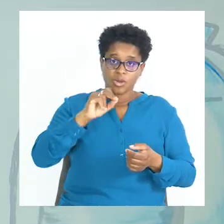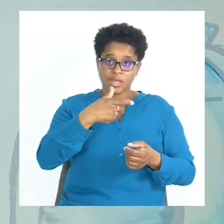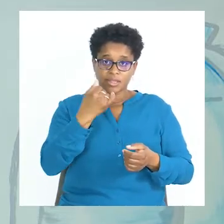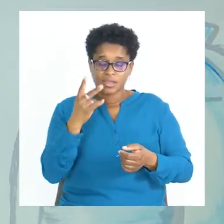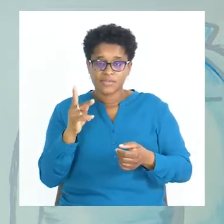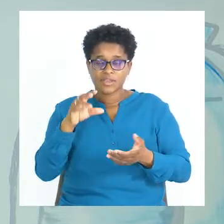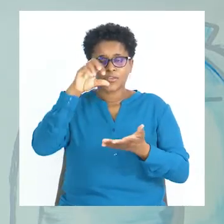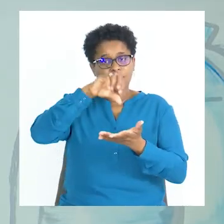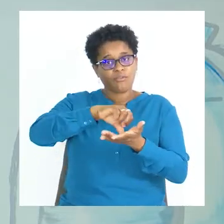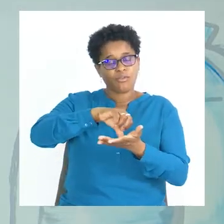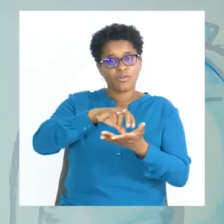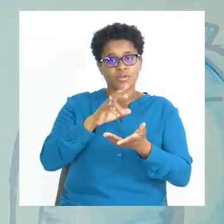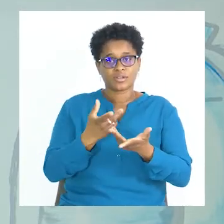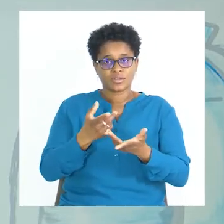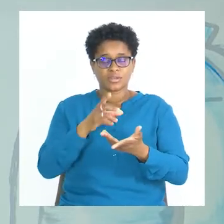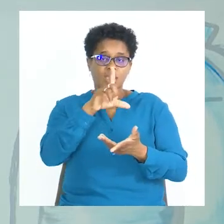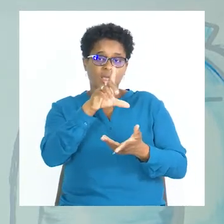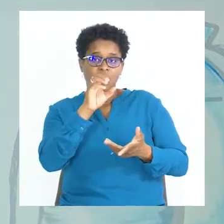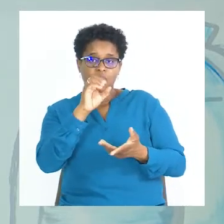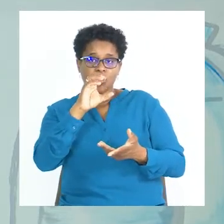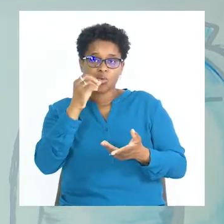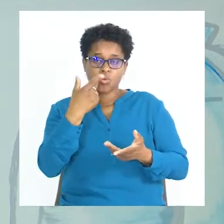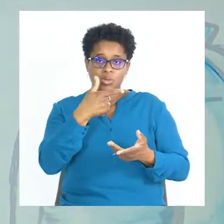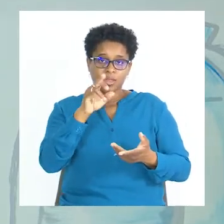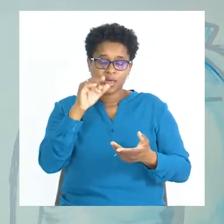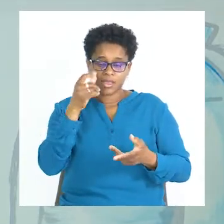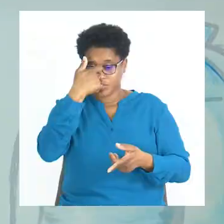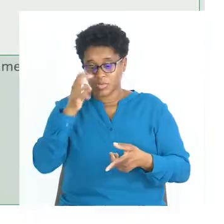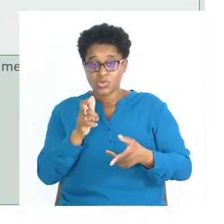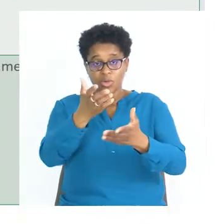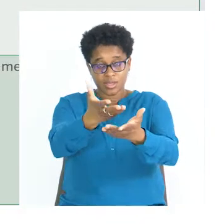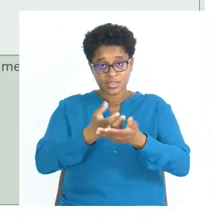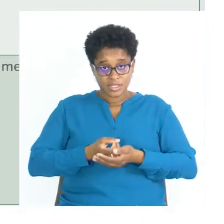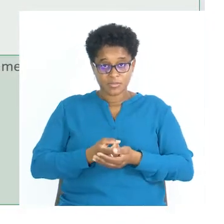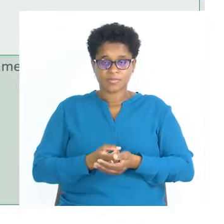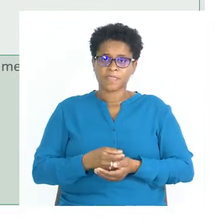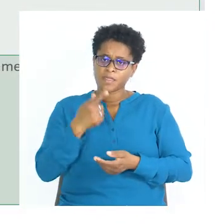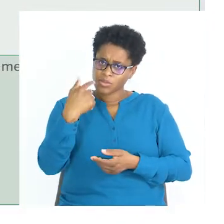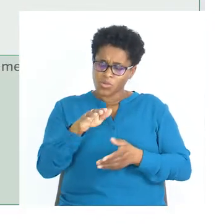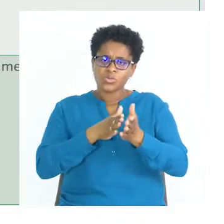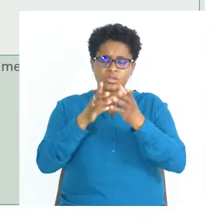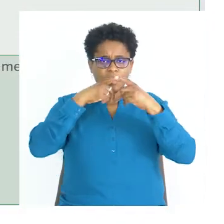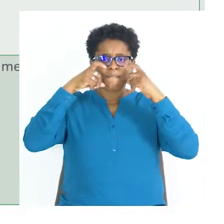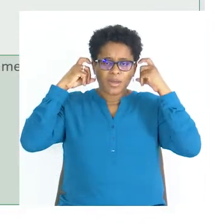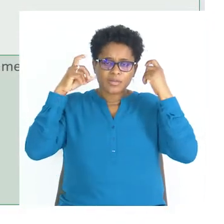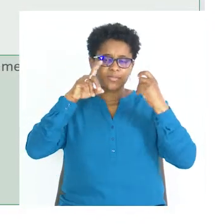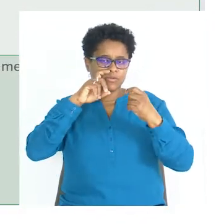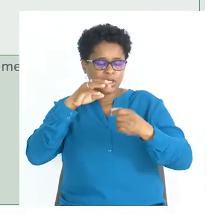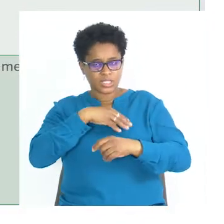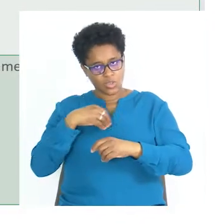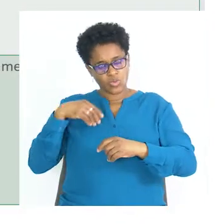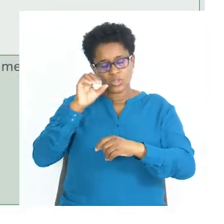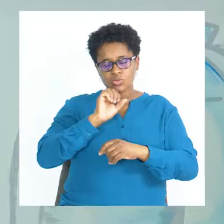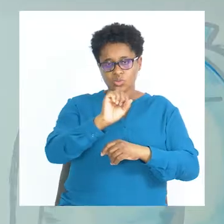focaliza em quem? No alocutário, pessoa que recebe. Use máscaras e previna a